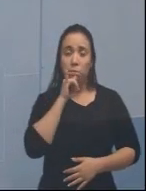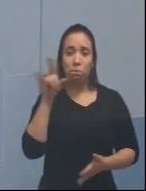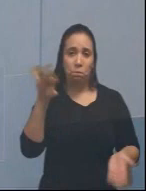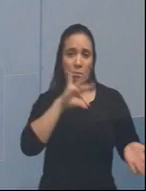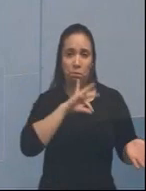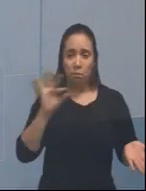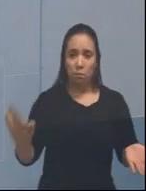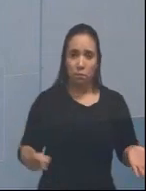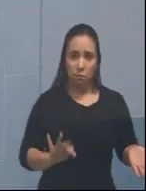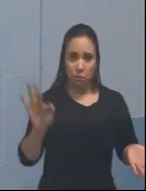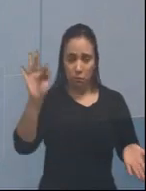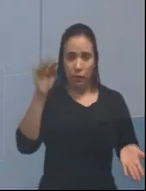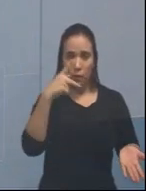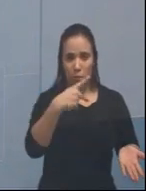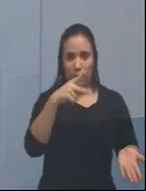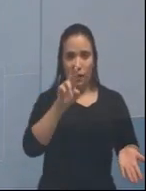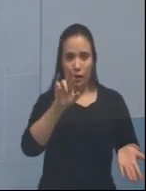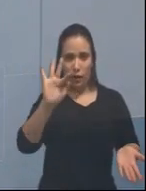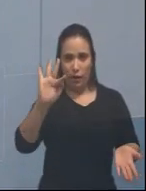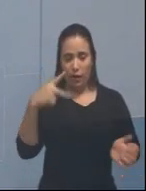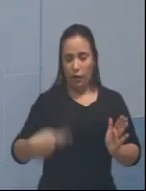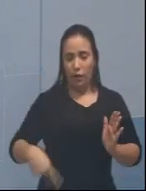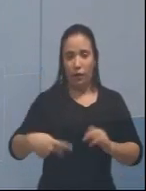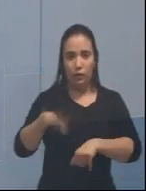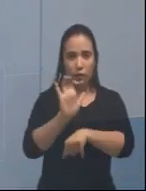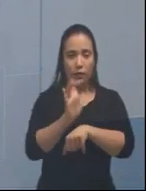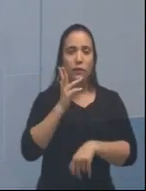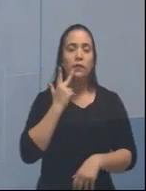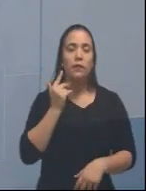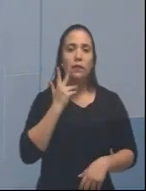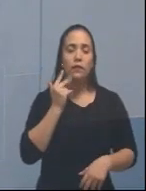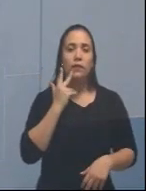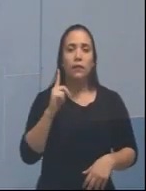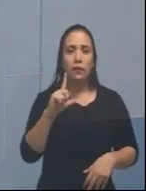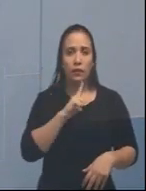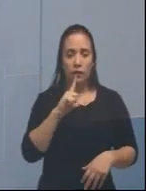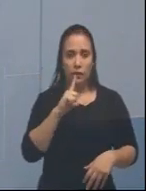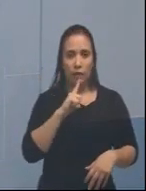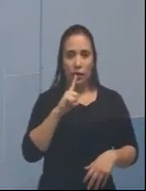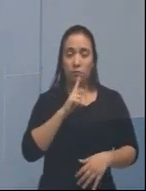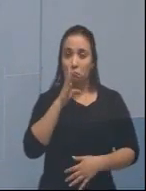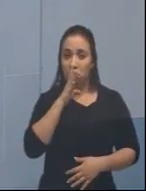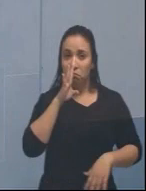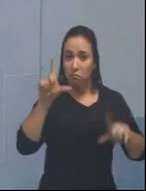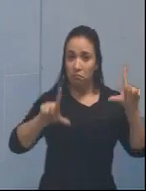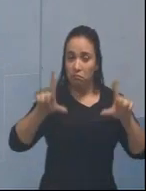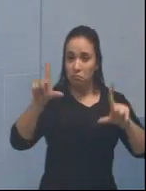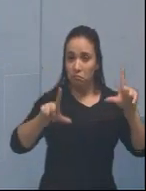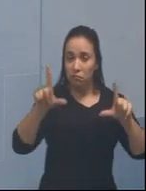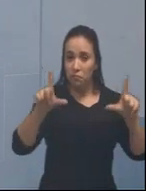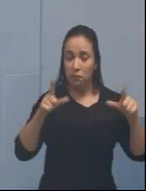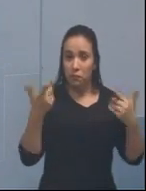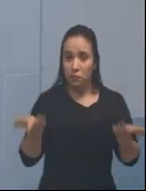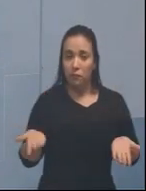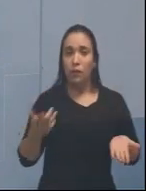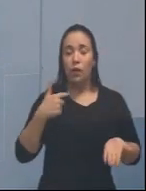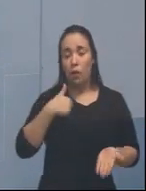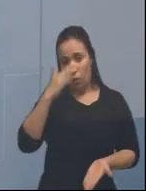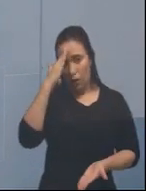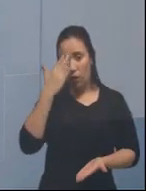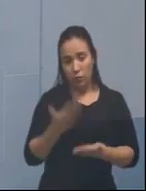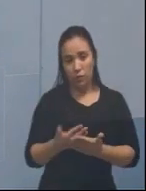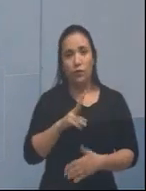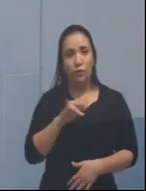Superintendência da Polícia Rodoviária Federal do Estado do Ceará estiver escutando a gente, eu acredito que o